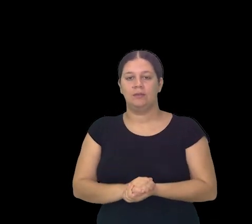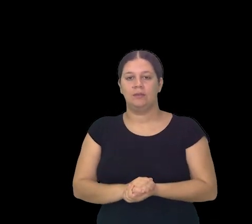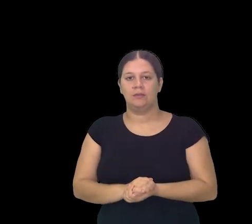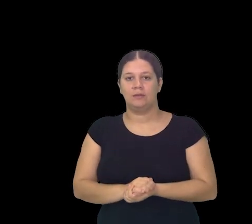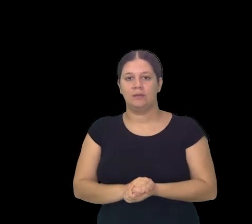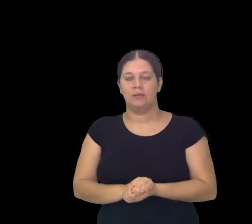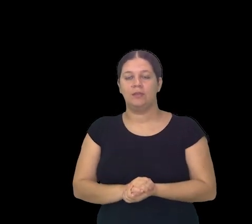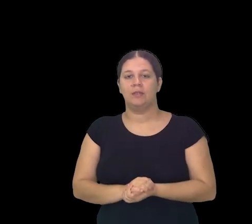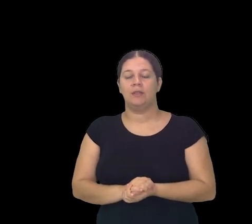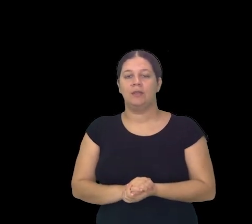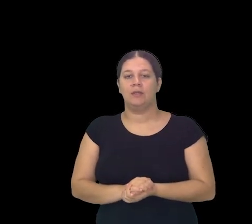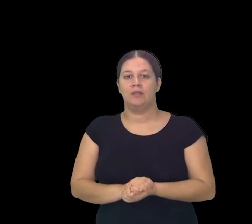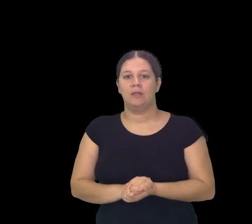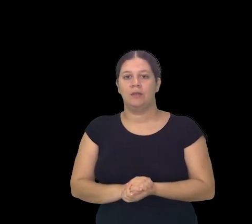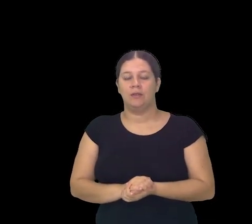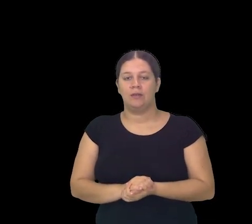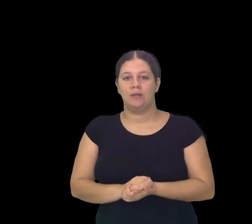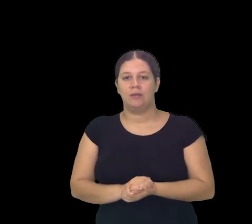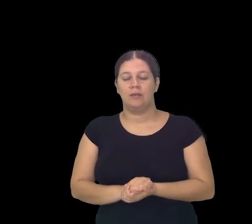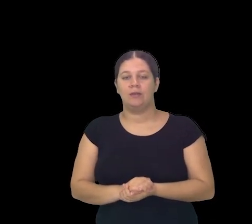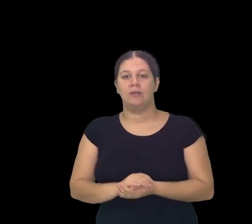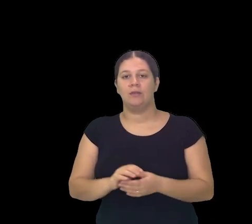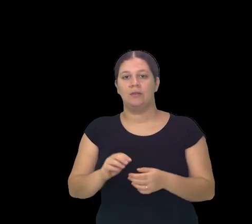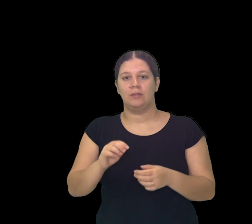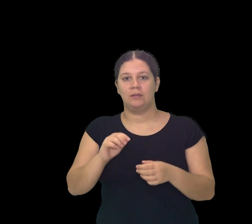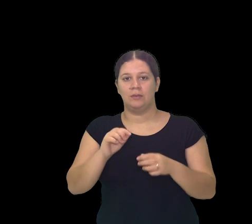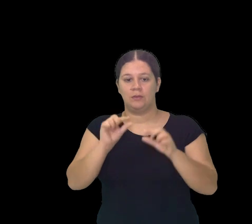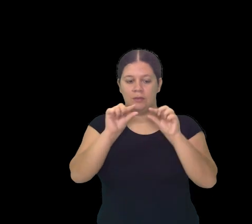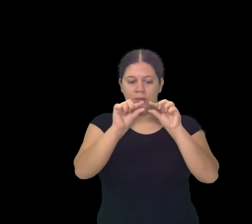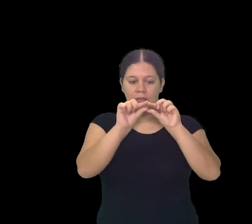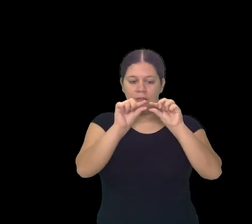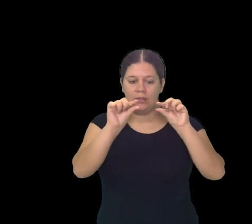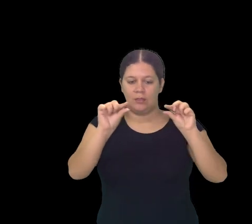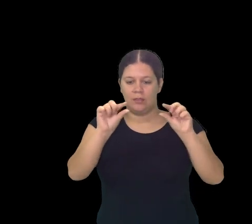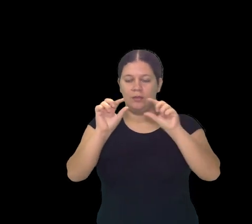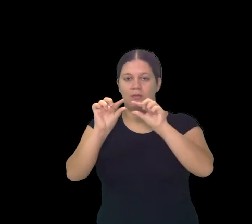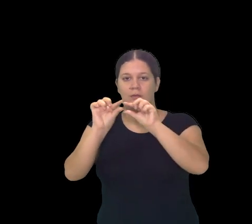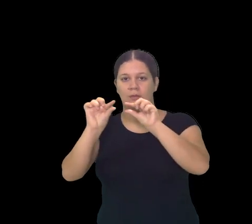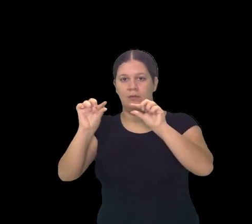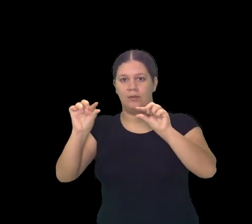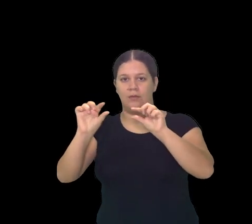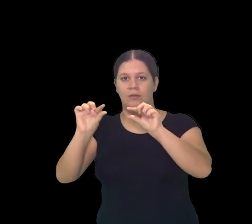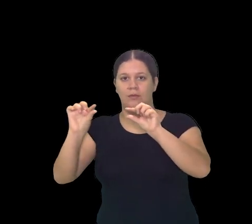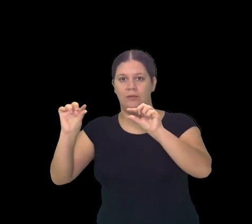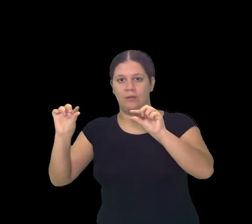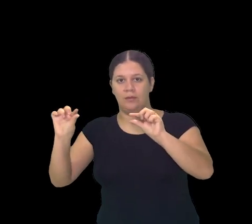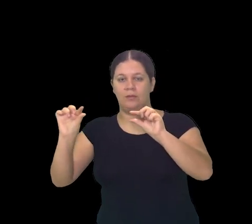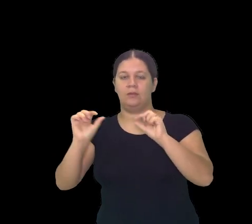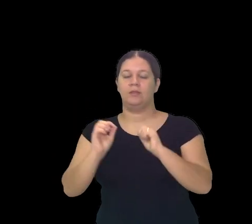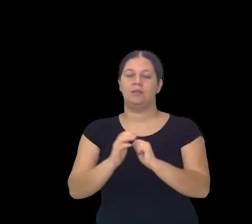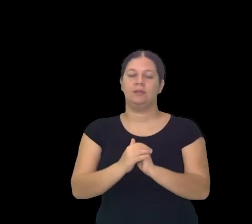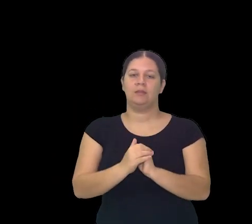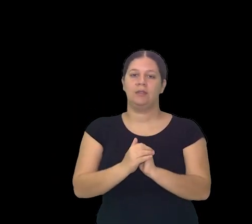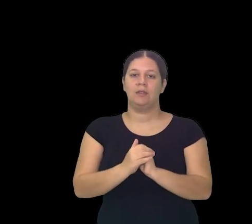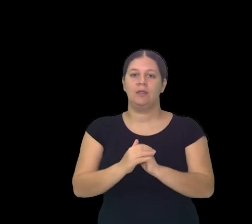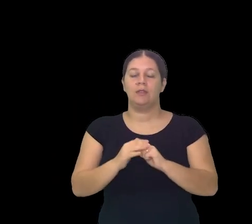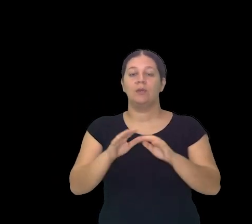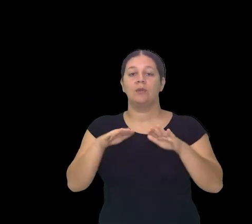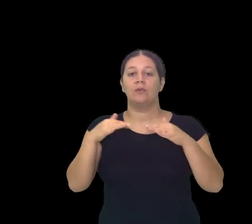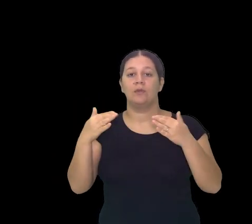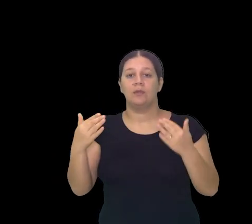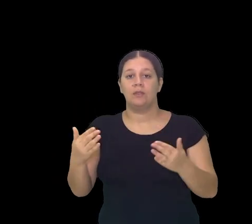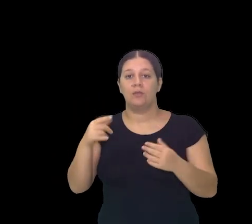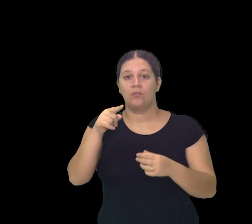Isso é uma secção de 3. Aqui é uma secção de 3. E essa é mais uma secção de